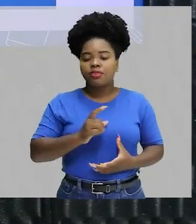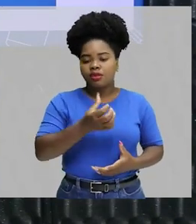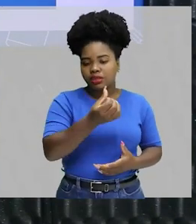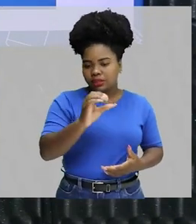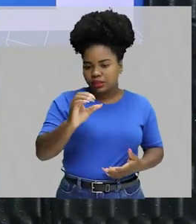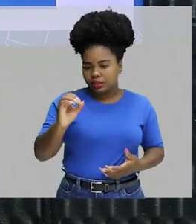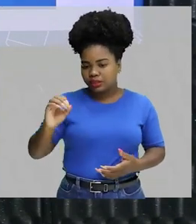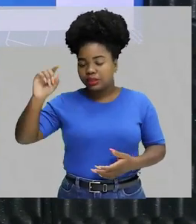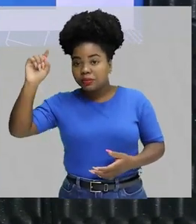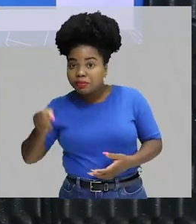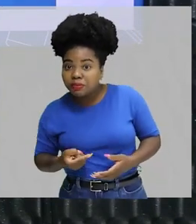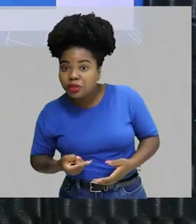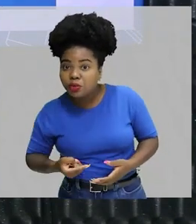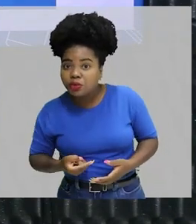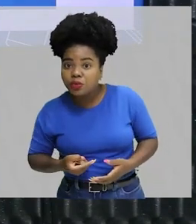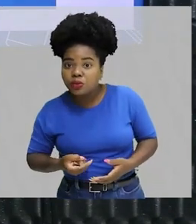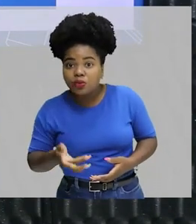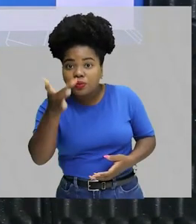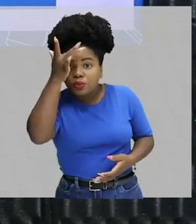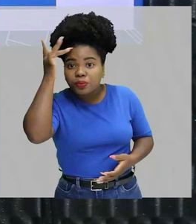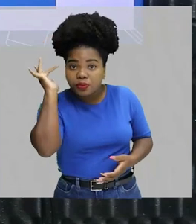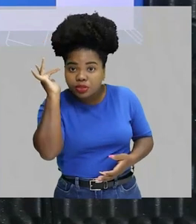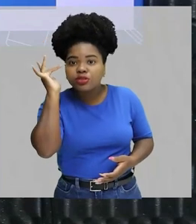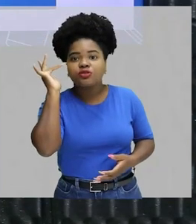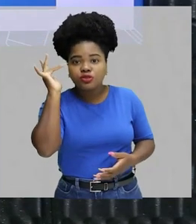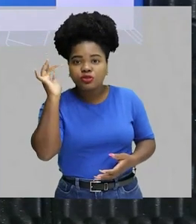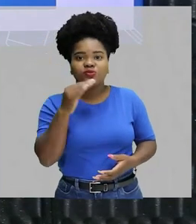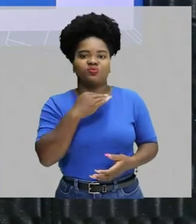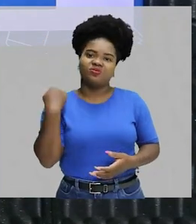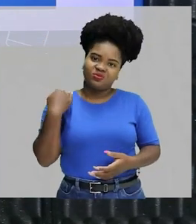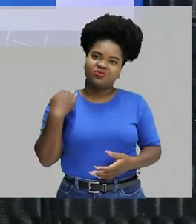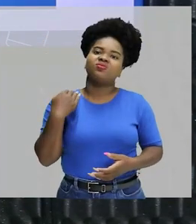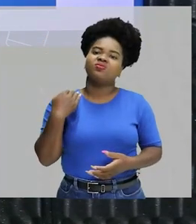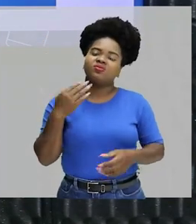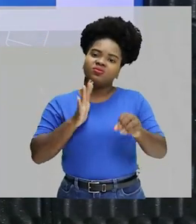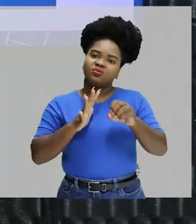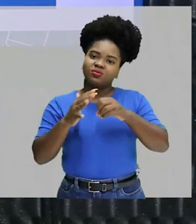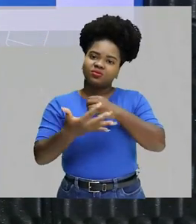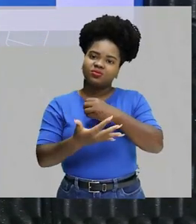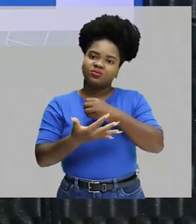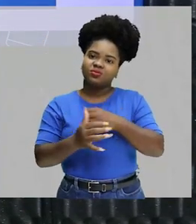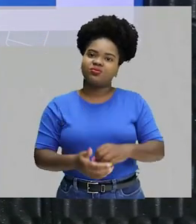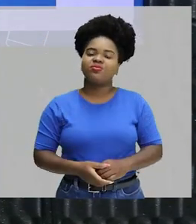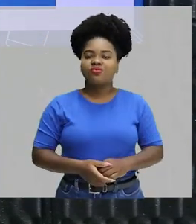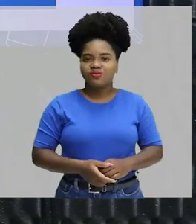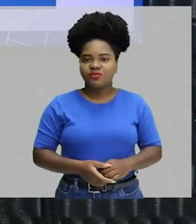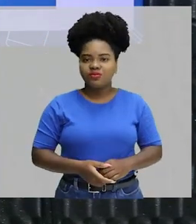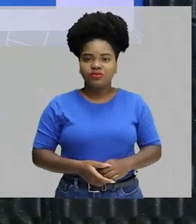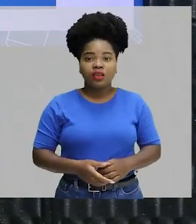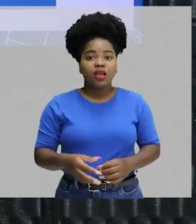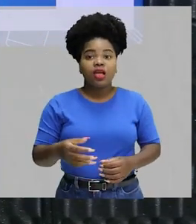pessoas mortas por um vírus nós não podemos esquecer que